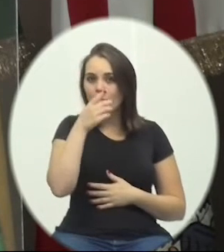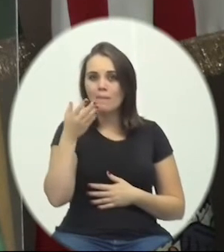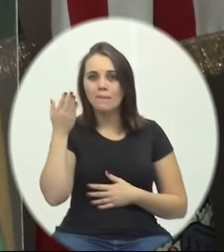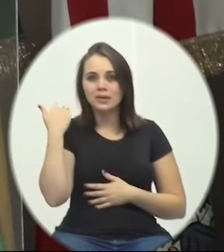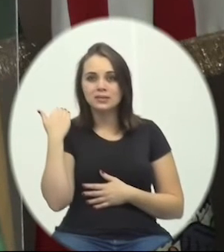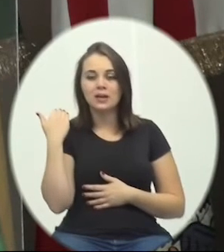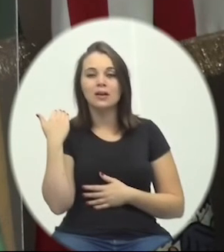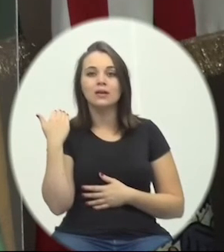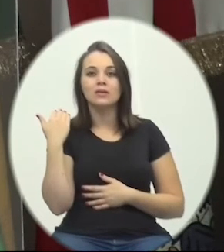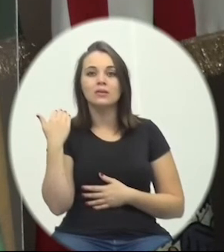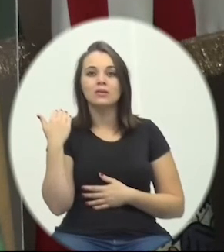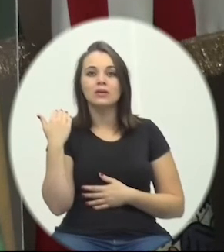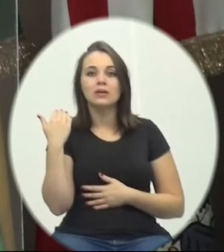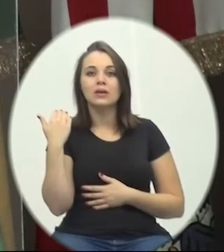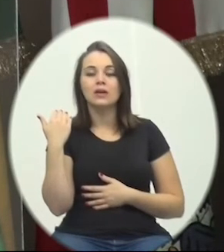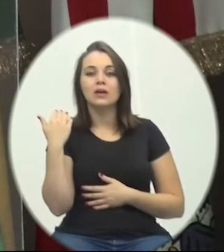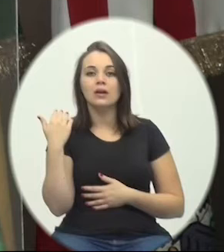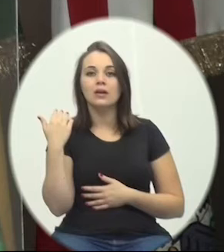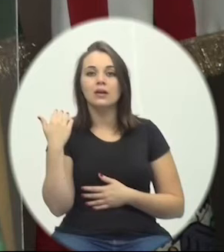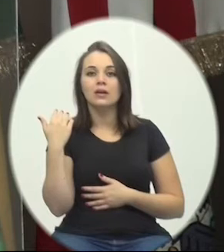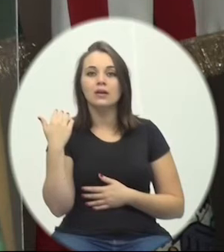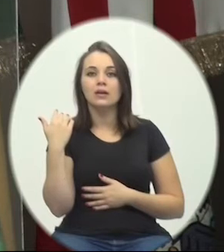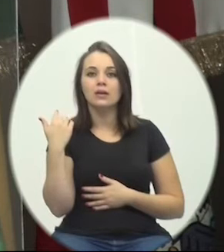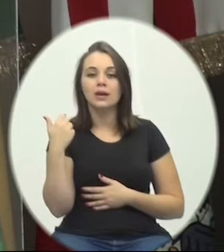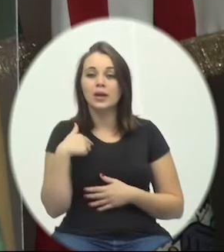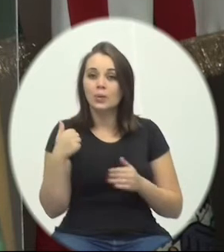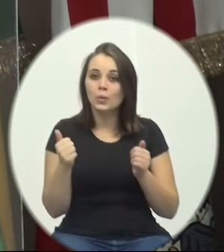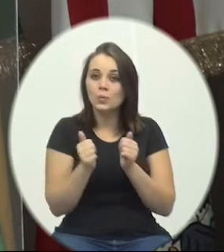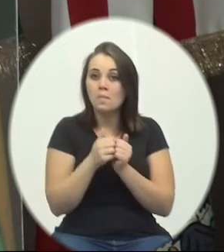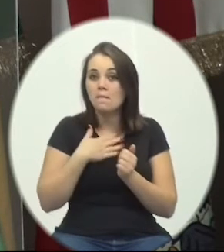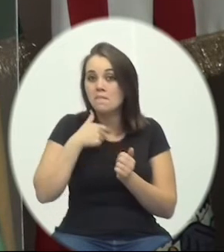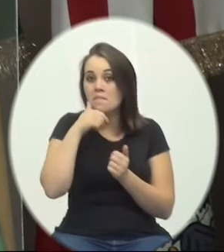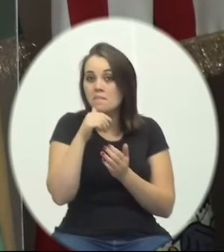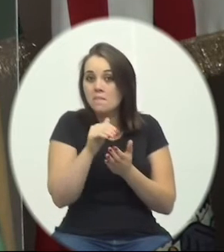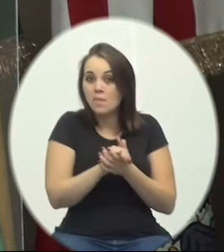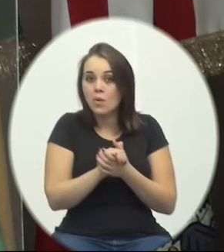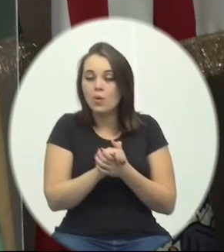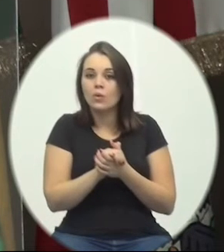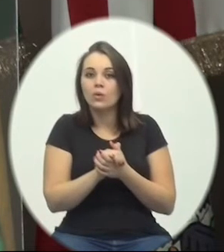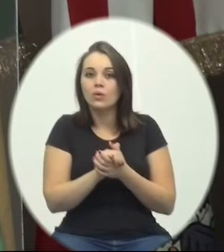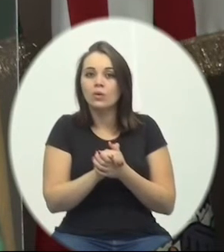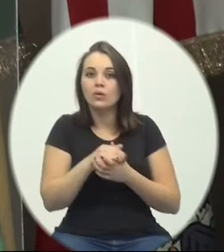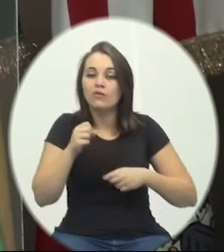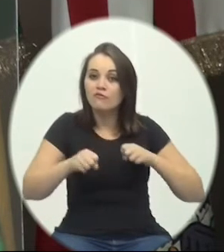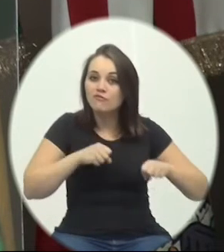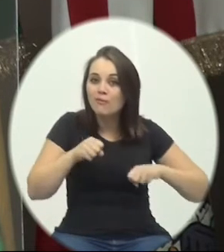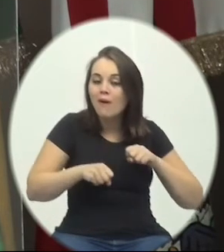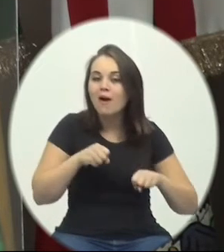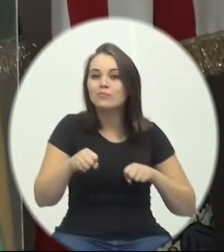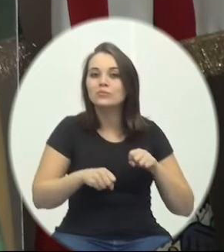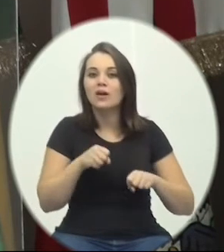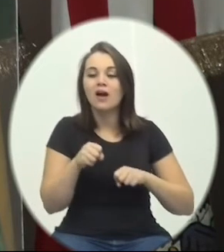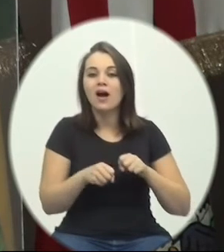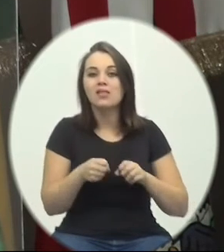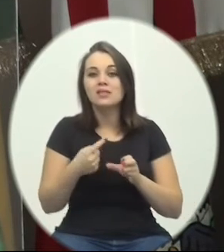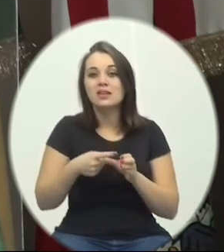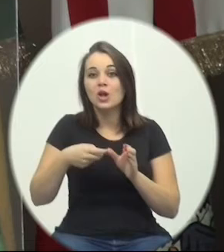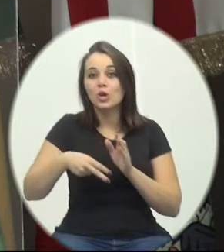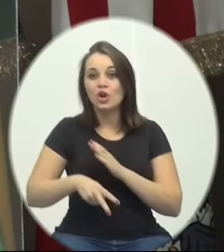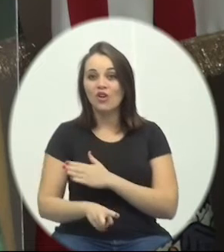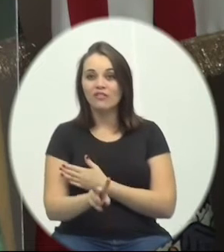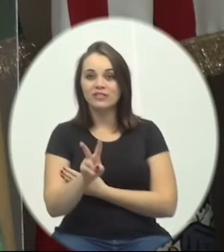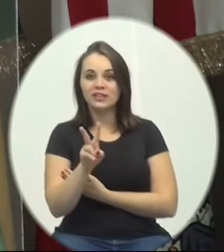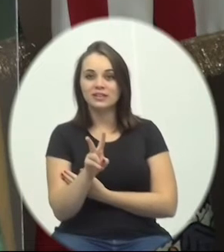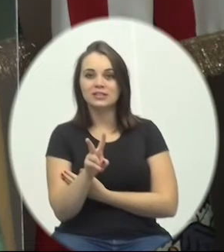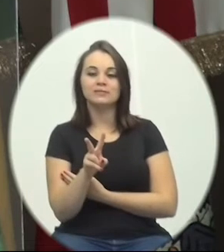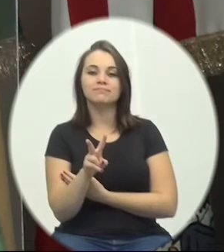vereador Miguel, como de frequência, eu juntamente com a minha esposa, fomos fazer um pedal em Nova Veneza.